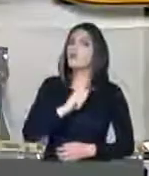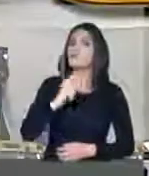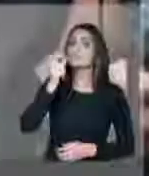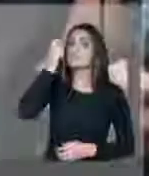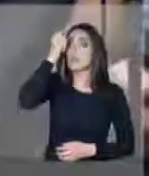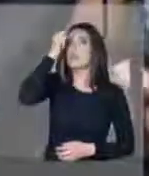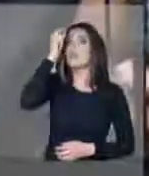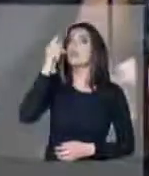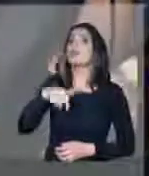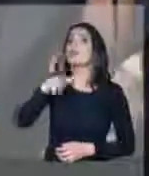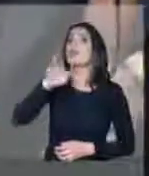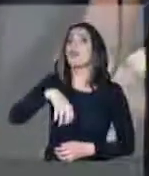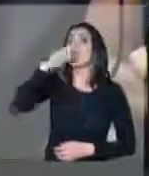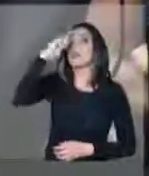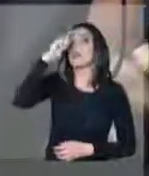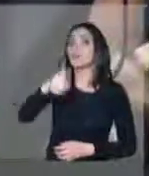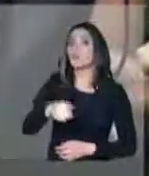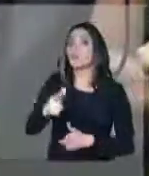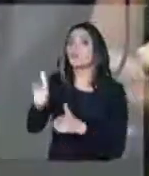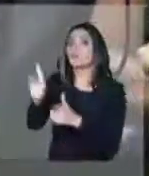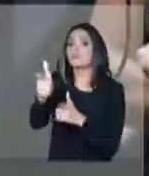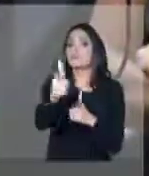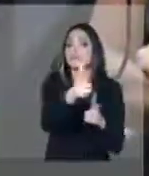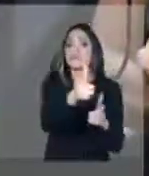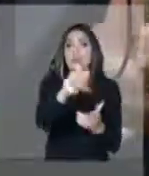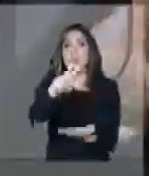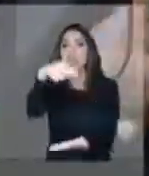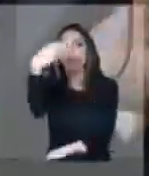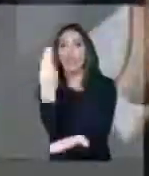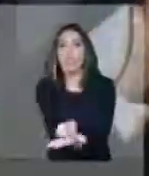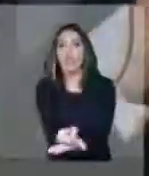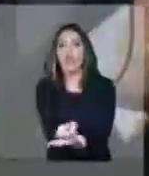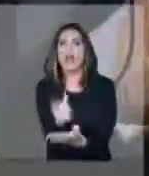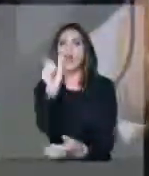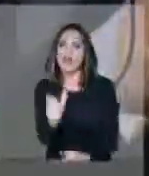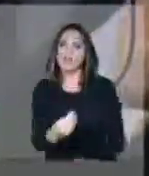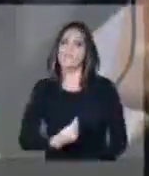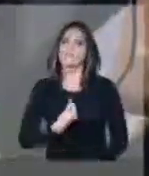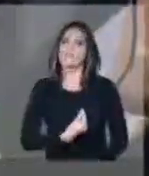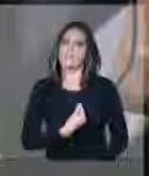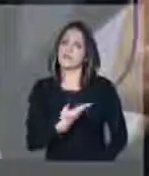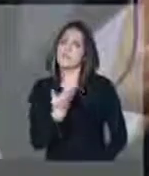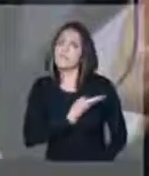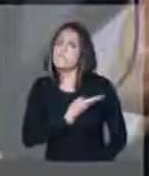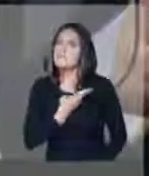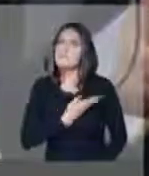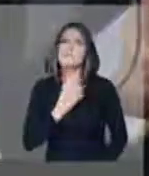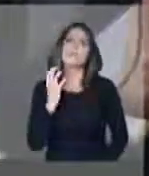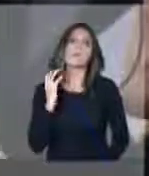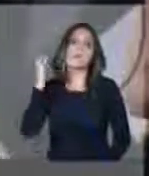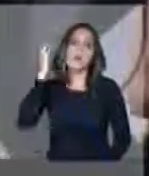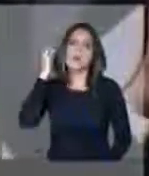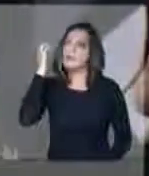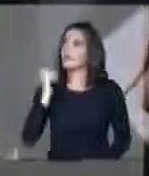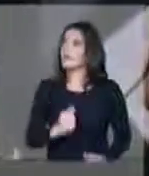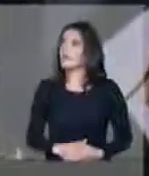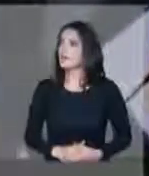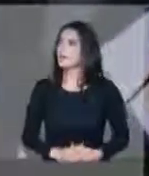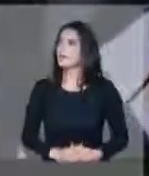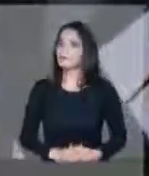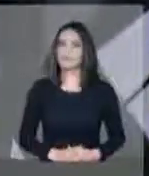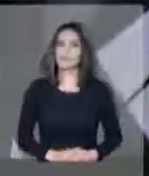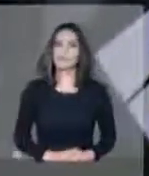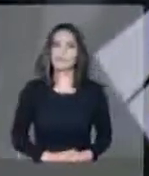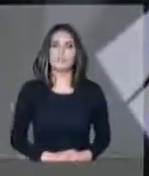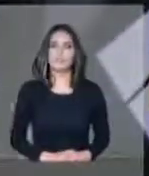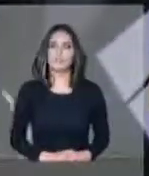quem foram os mandantes que tiraram a vida da nossa companheira e amiga Marielle Franco. Em primeiro